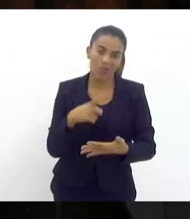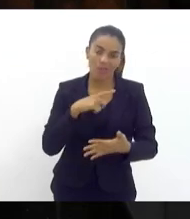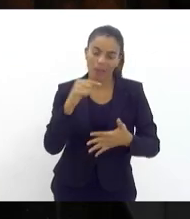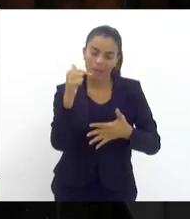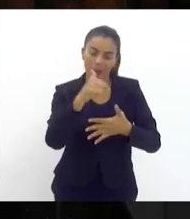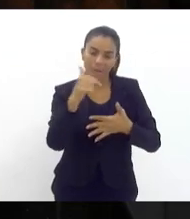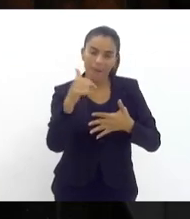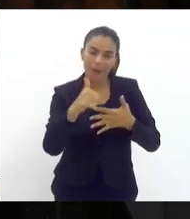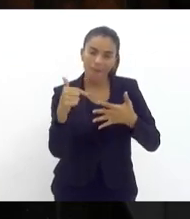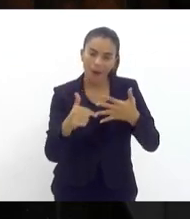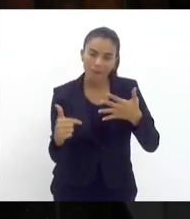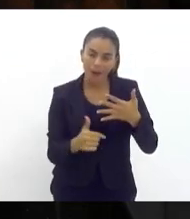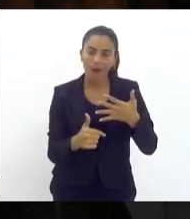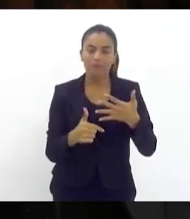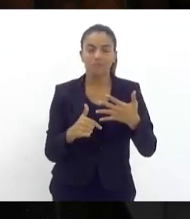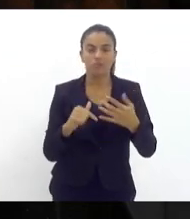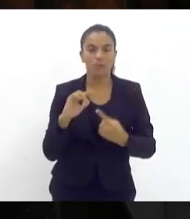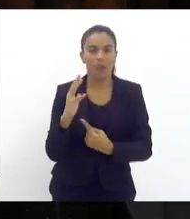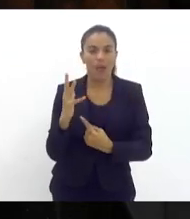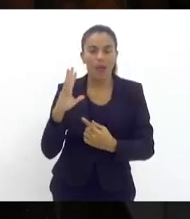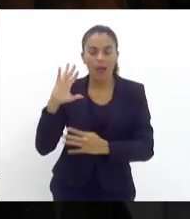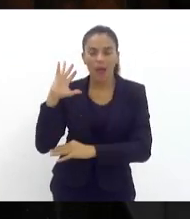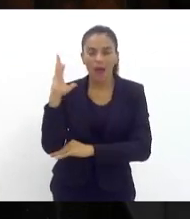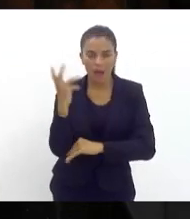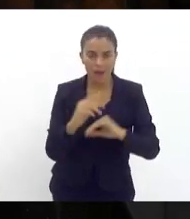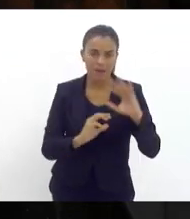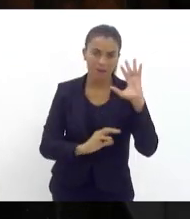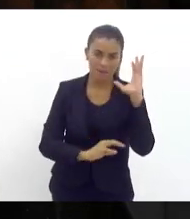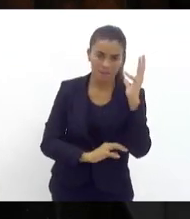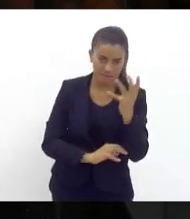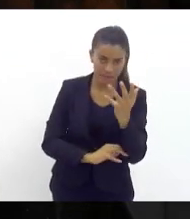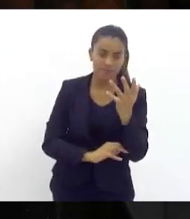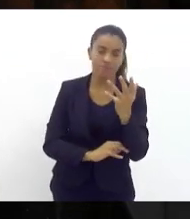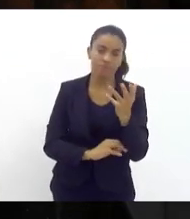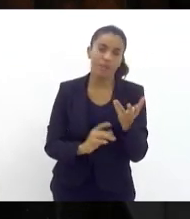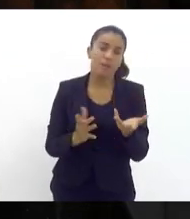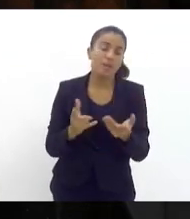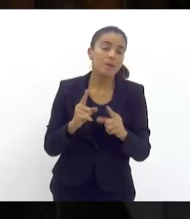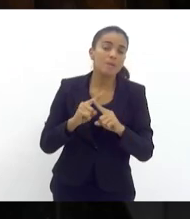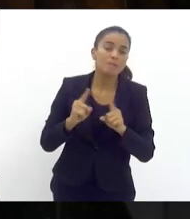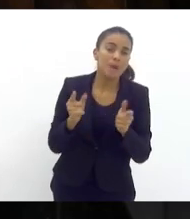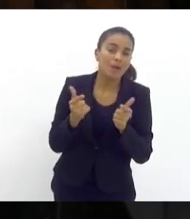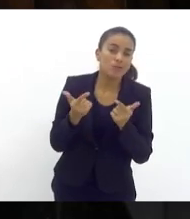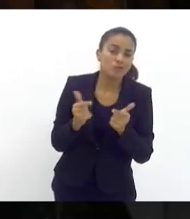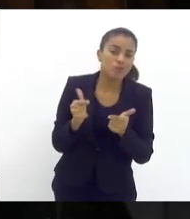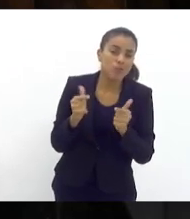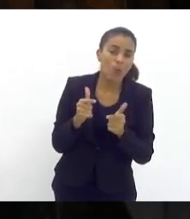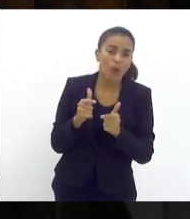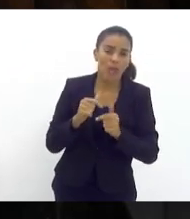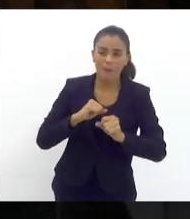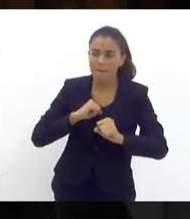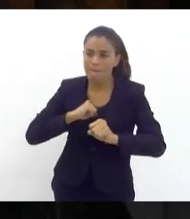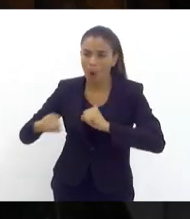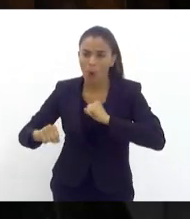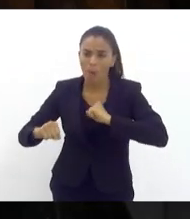as questões ambientais que não tem um enfrentamento devido